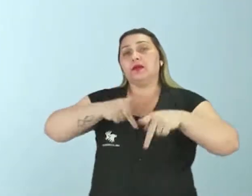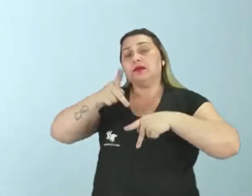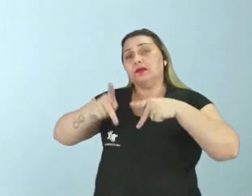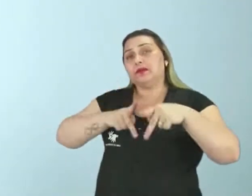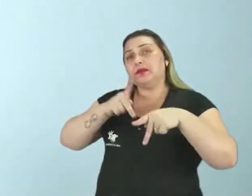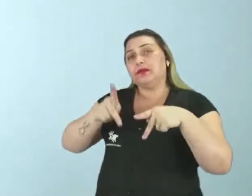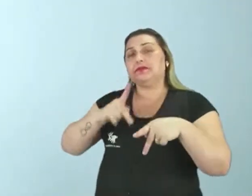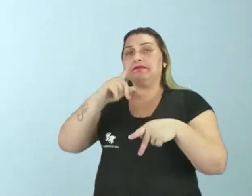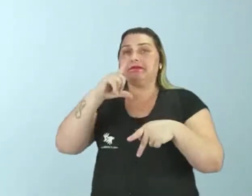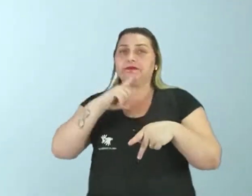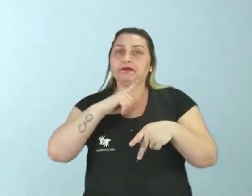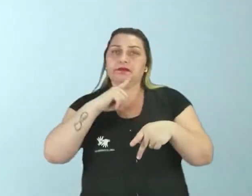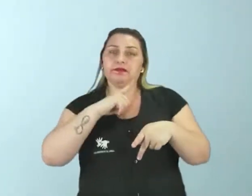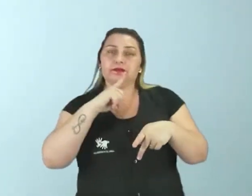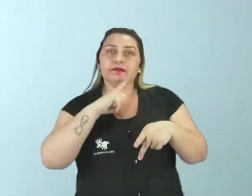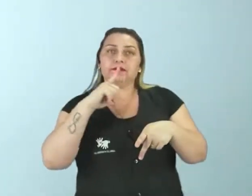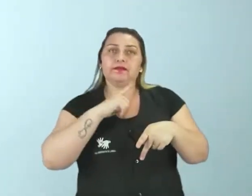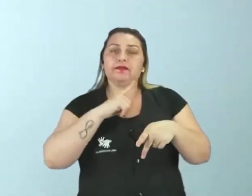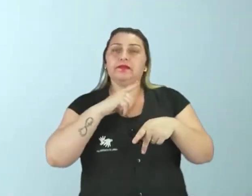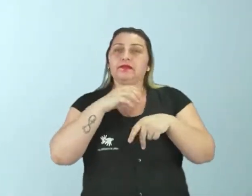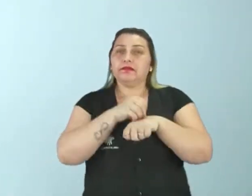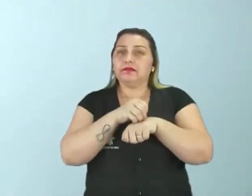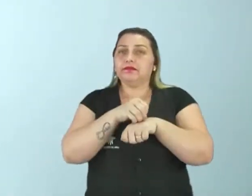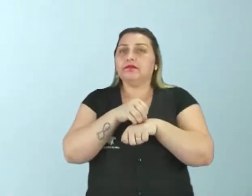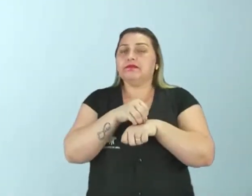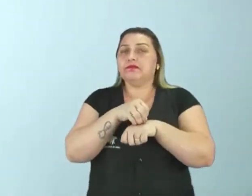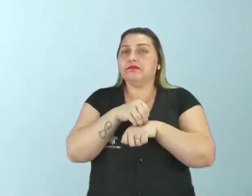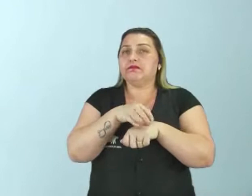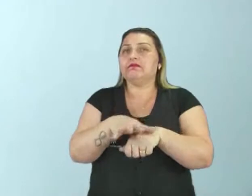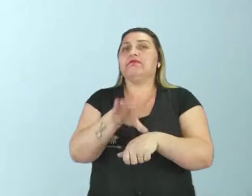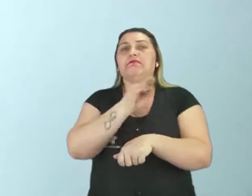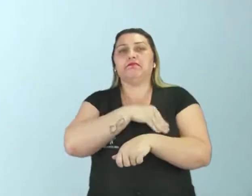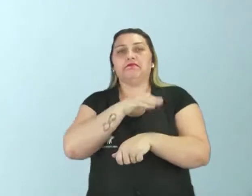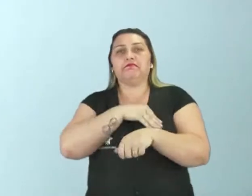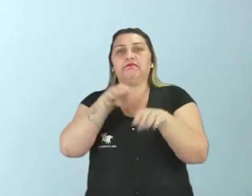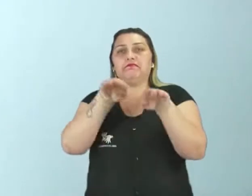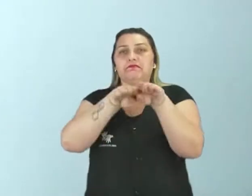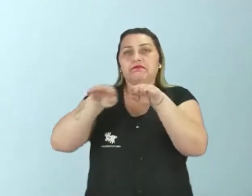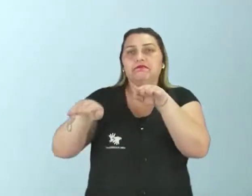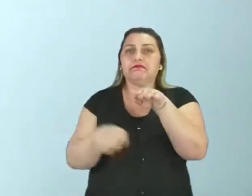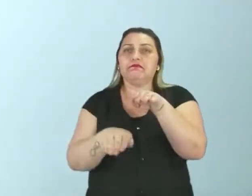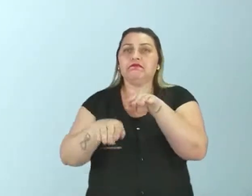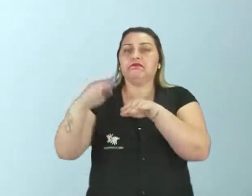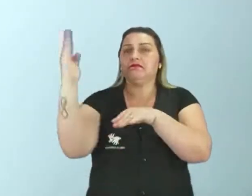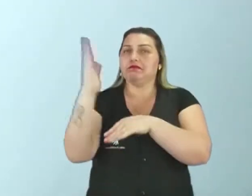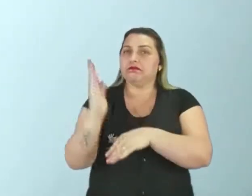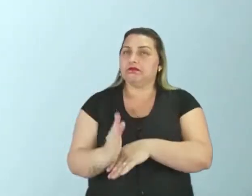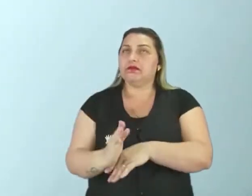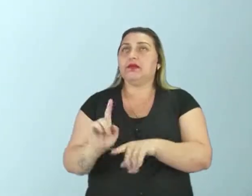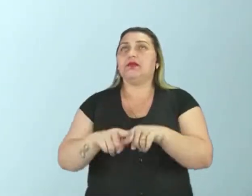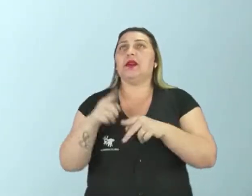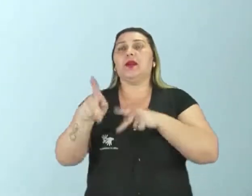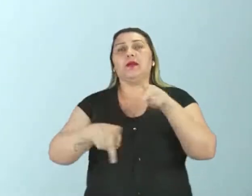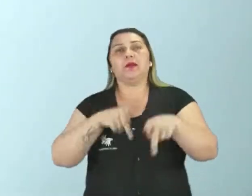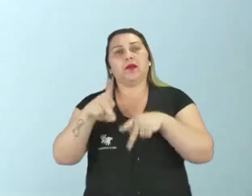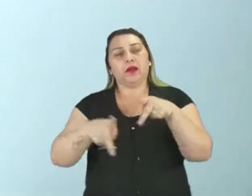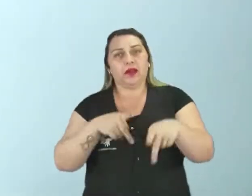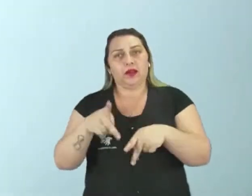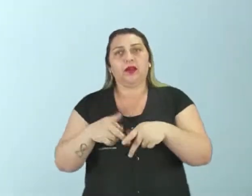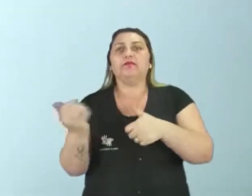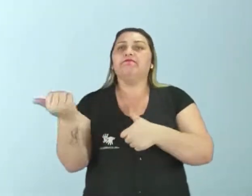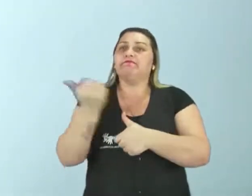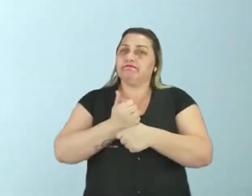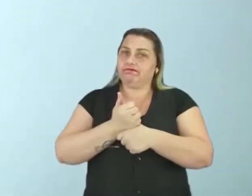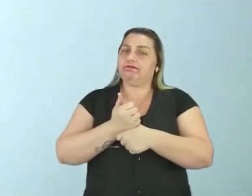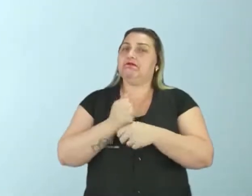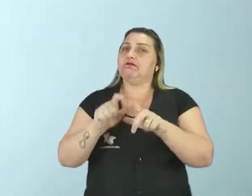mesmo tendo uma distribuição de renda muito desigual, como é o caso do Brasil, mas a população está inserida, a